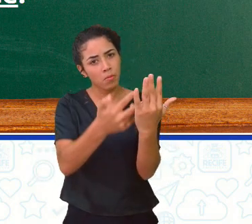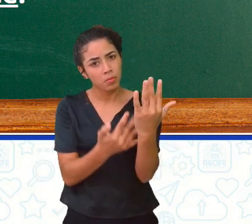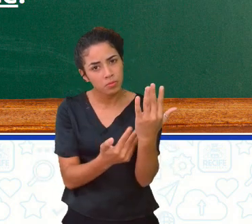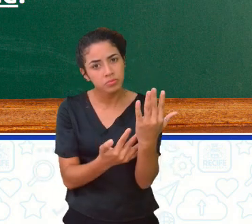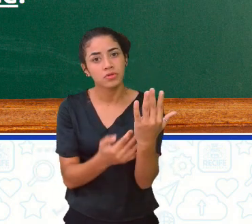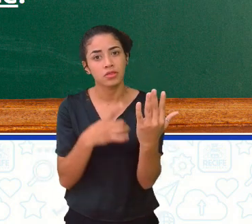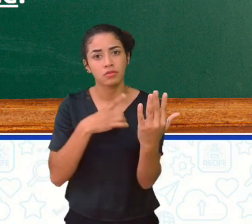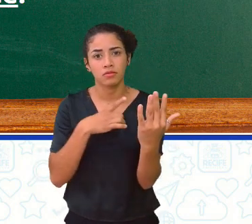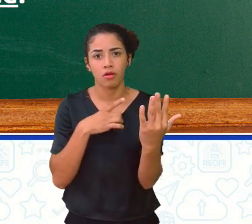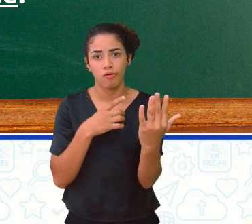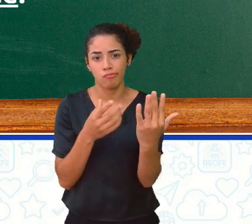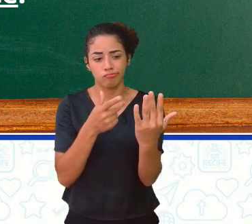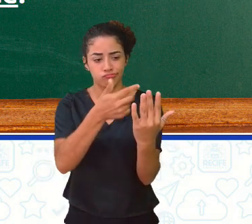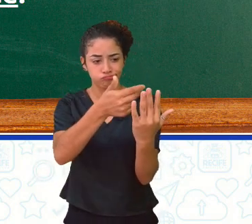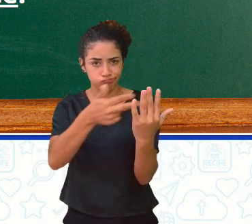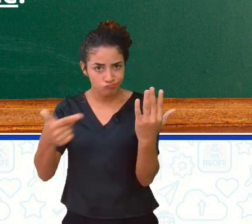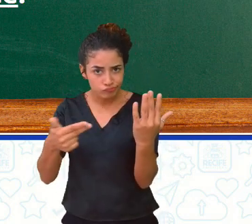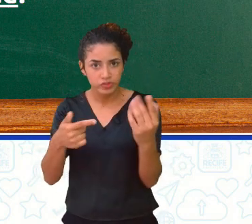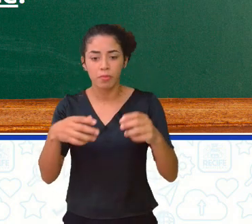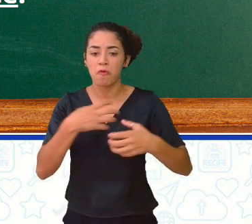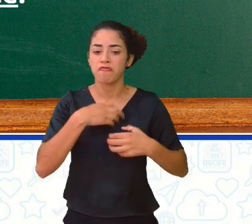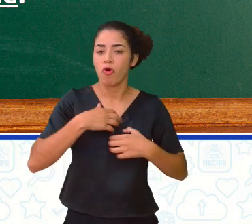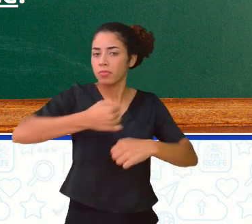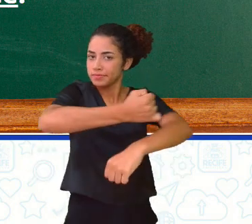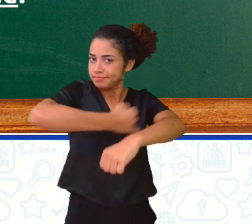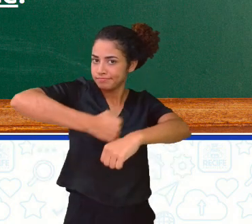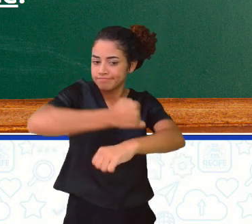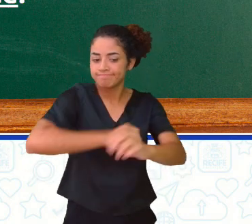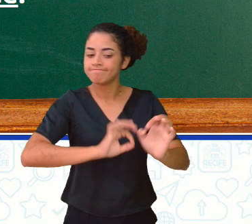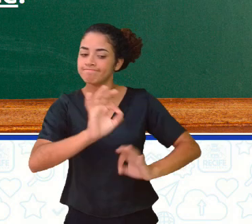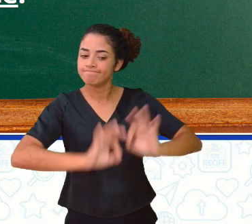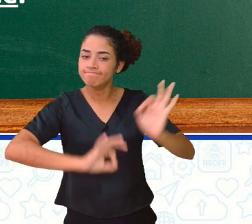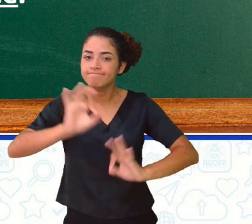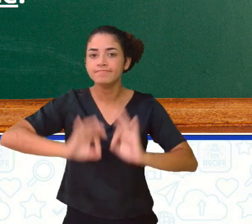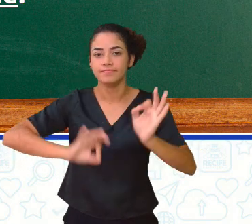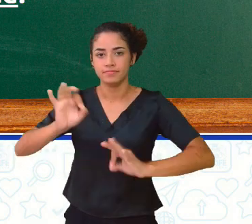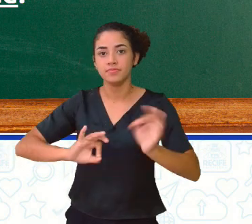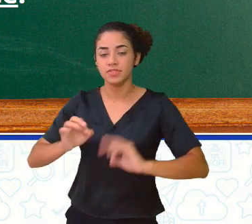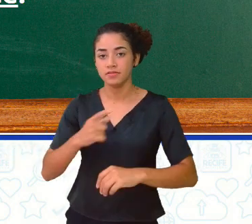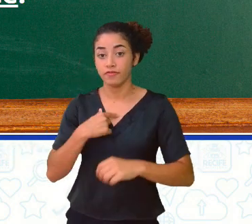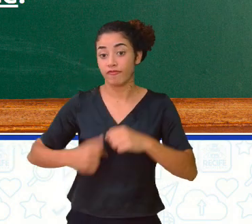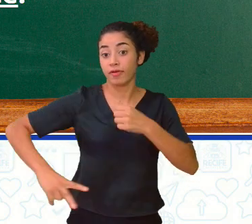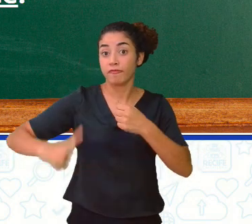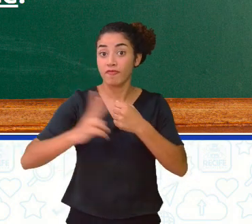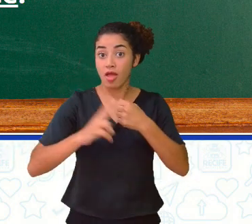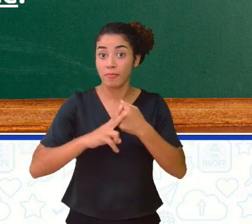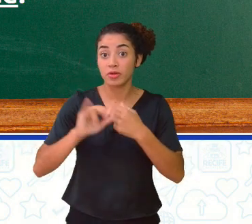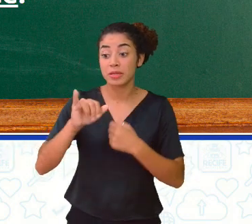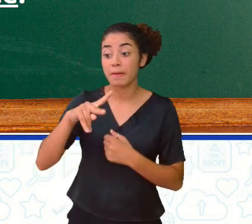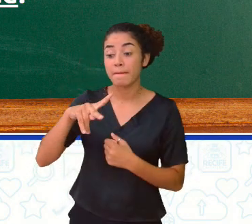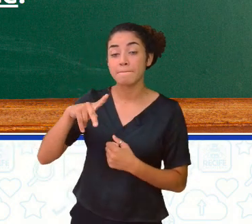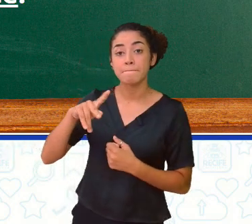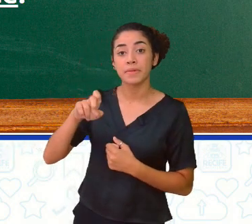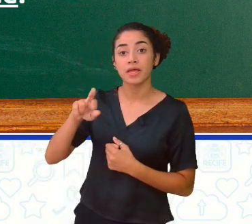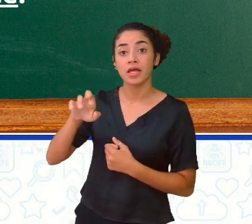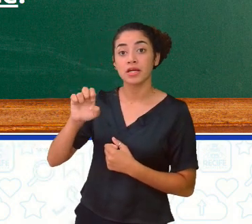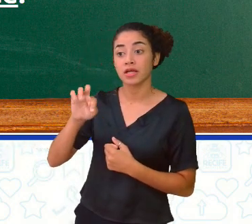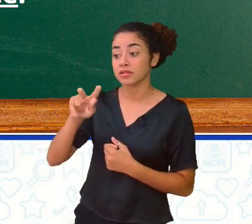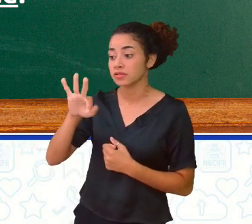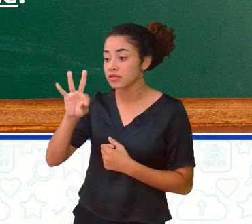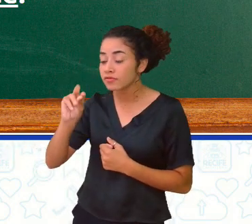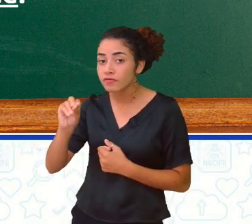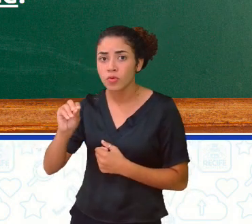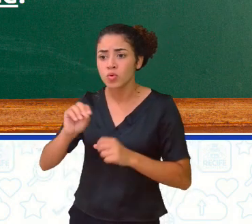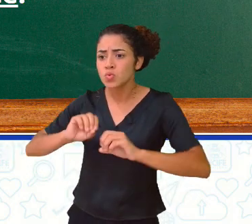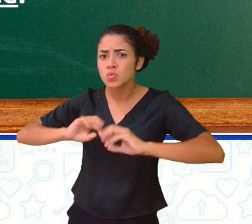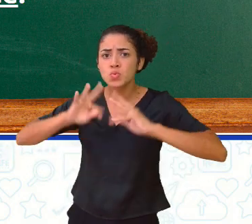ingredientes, um modo de preparo. A gente pensa em verbos no imperativo. E tudo isso, o